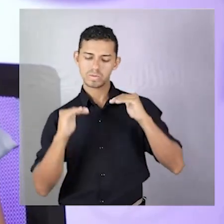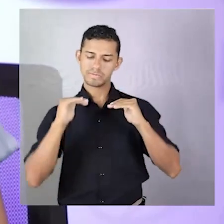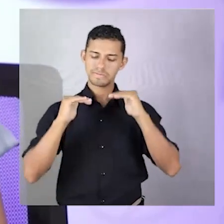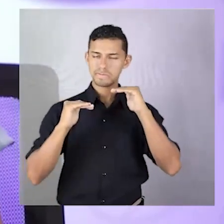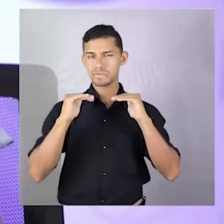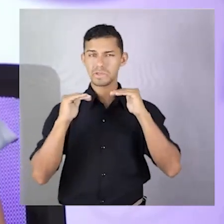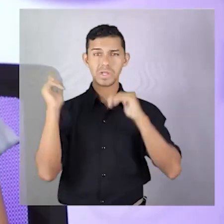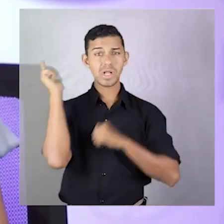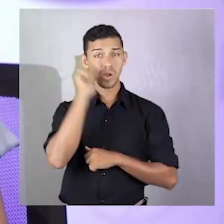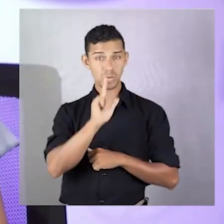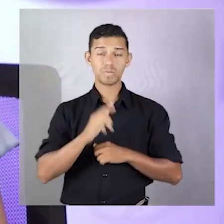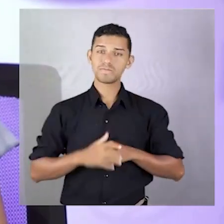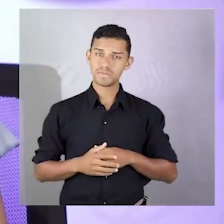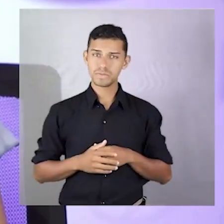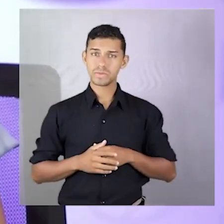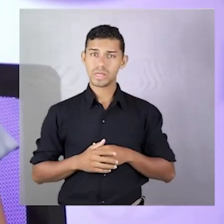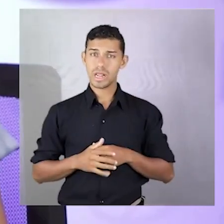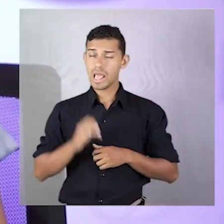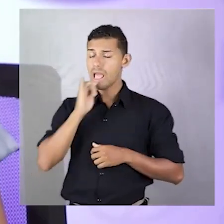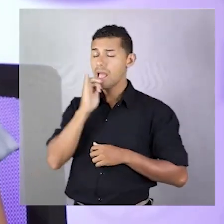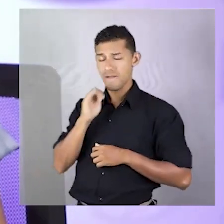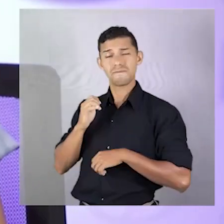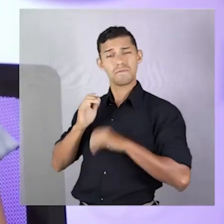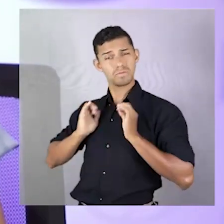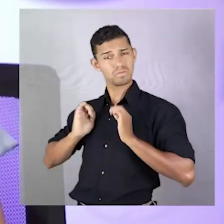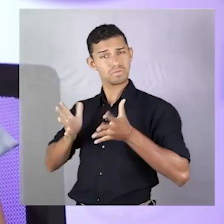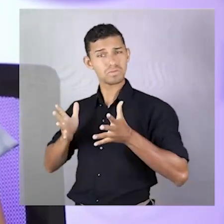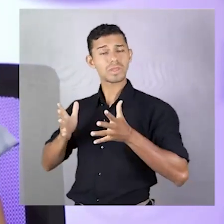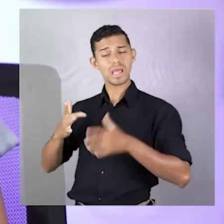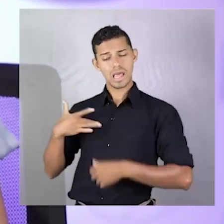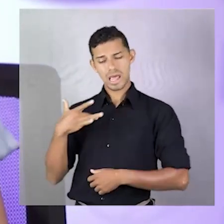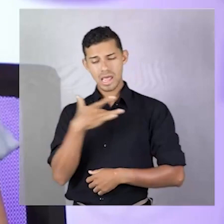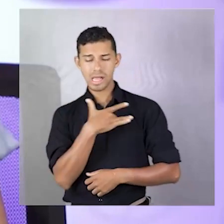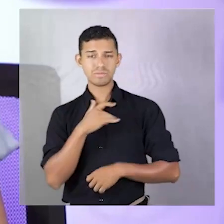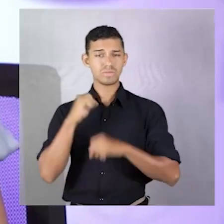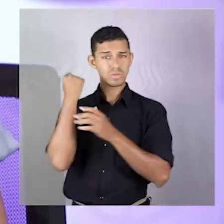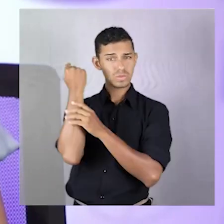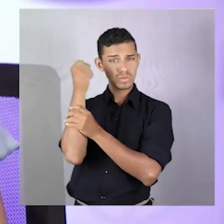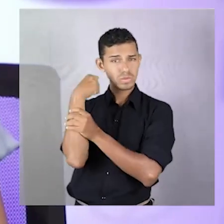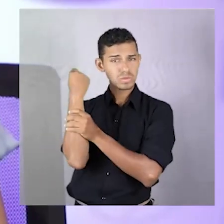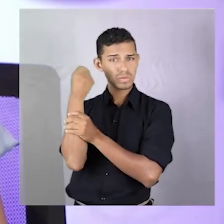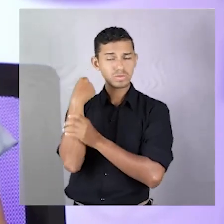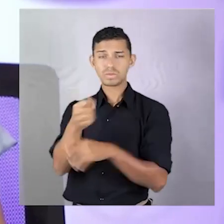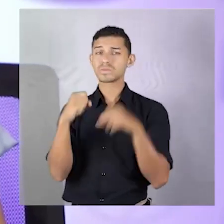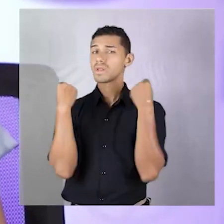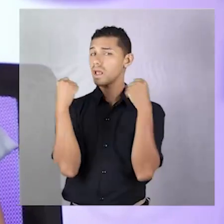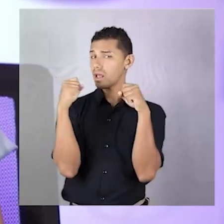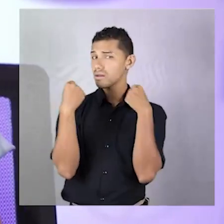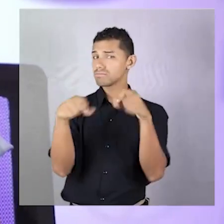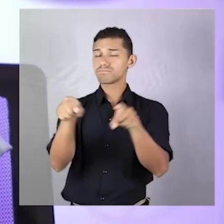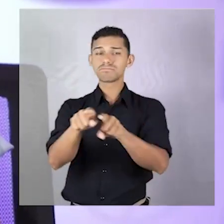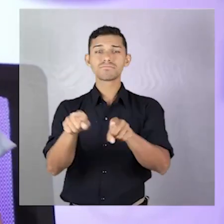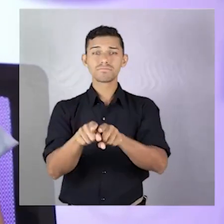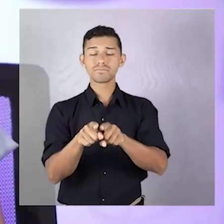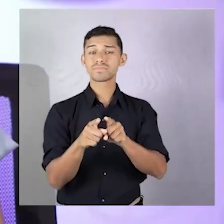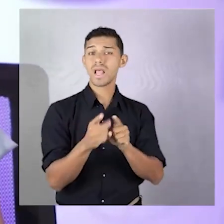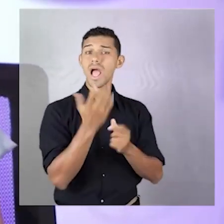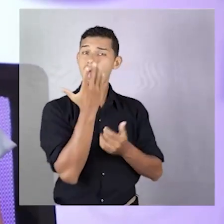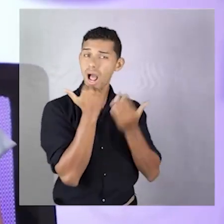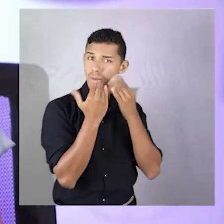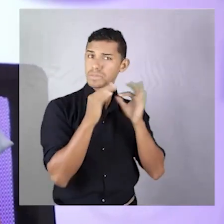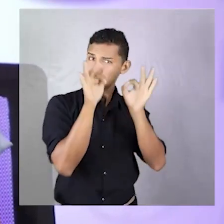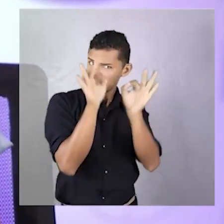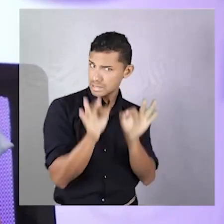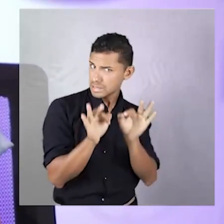equilíbrio. Hábitos saudáveis, como fazer exercícios físicos, ter uma dieta balanceada e cuidar da saúde mental,